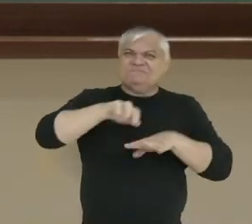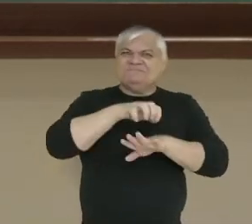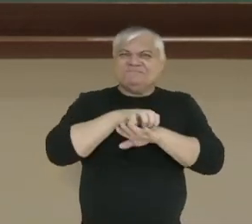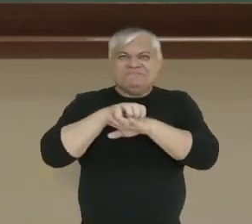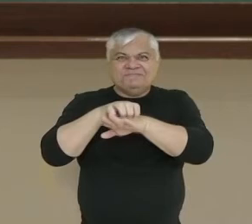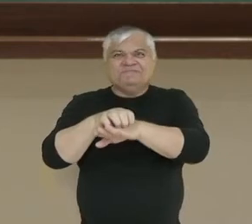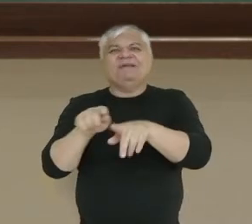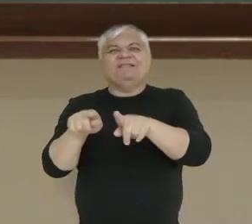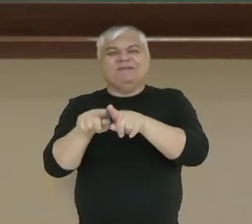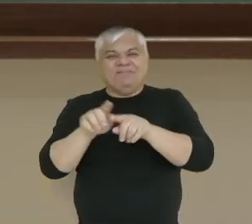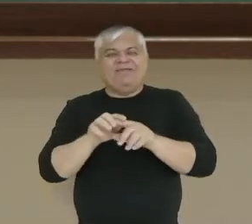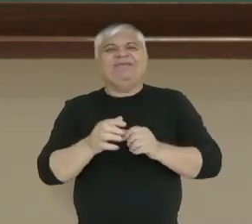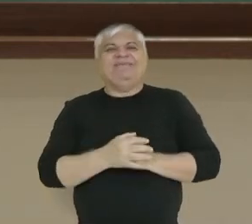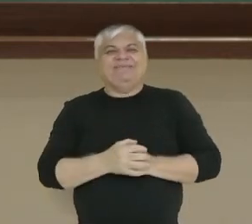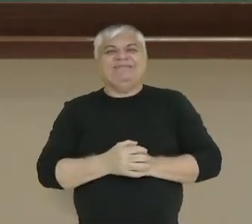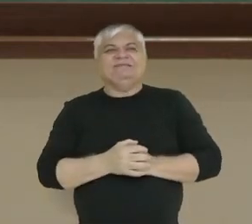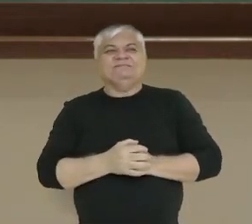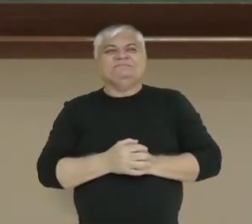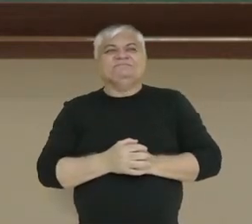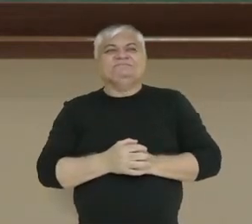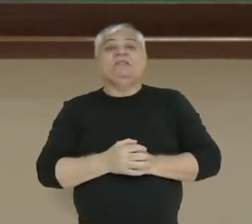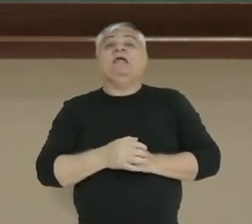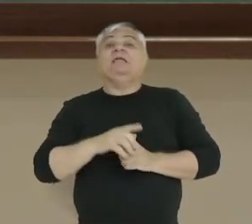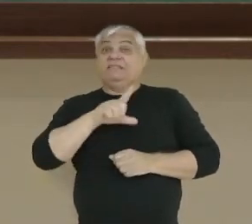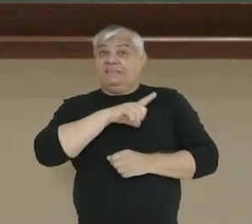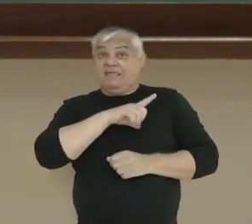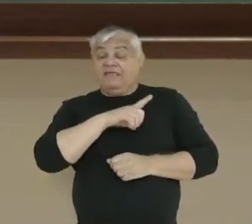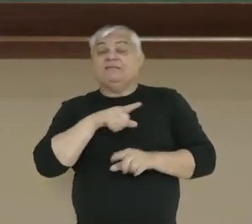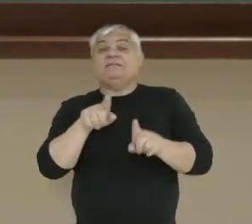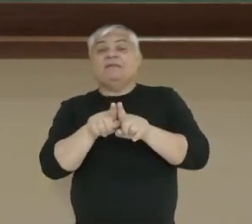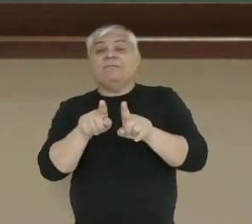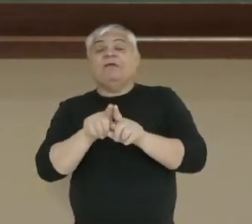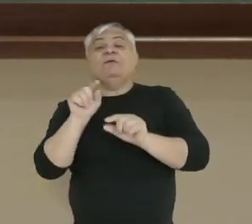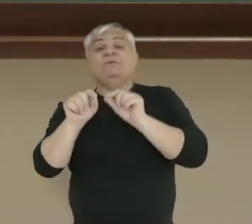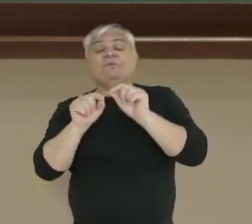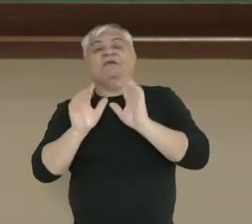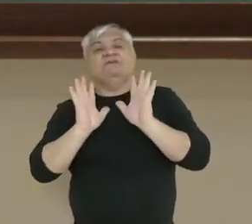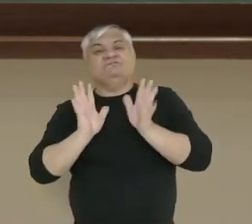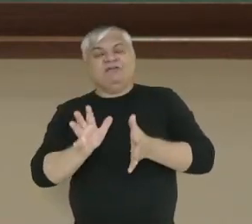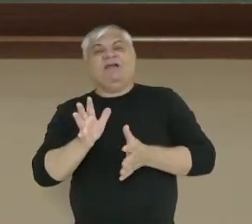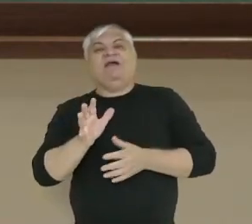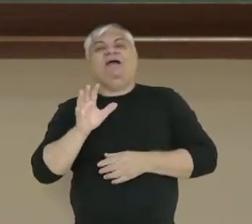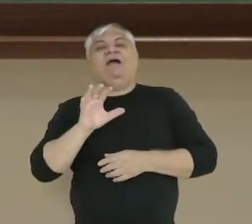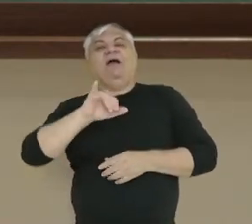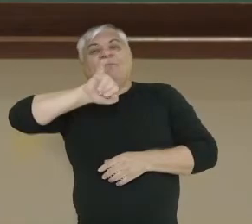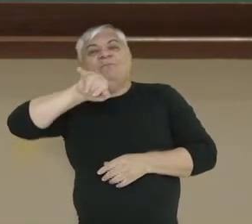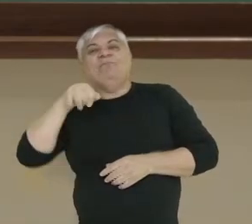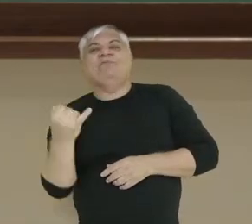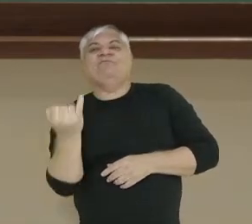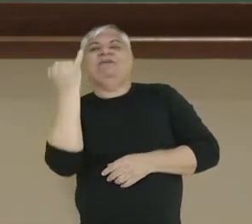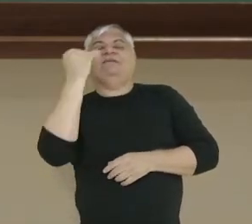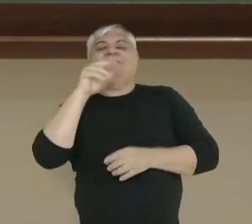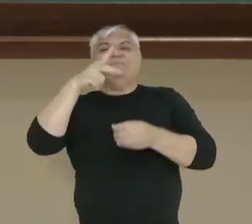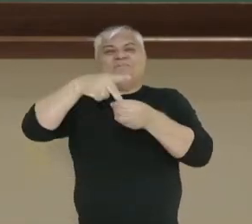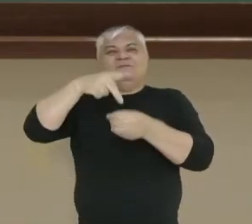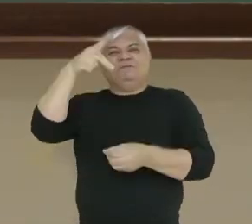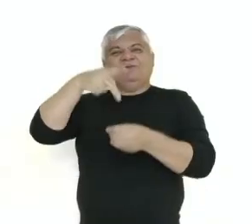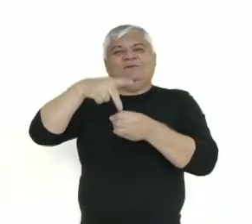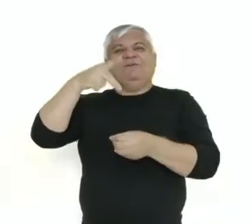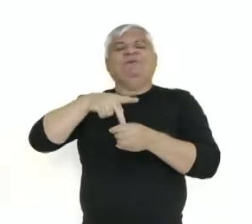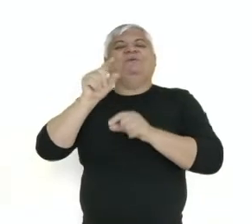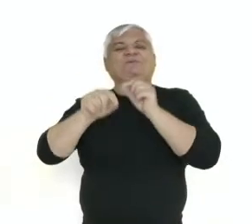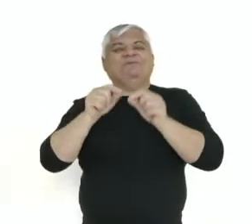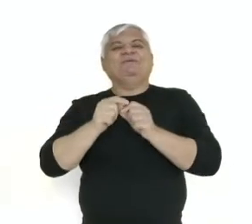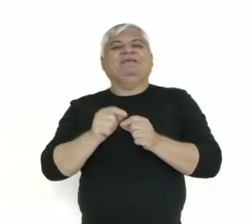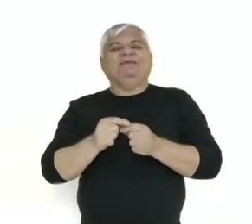de mercadorias. Ao mesmo tempo, vai ocorrer, como nós já vimos, o aproveitamento do petróleo e dos